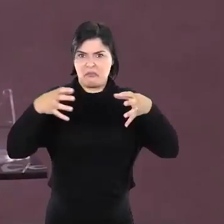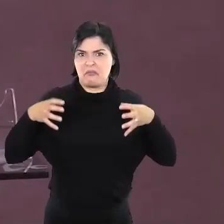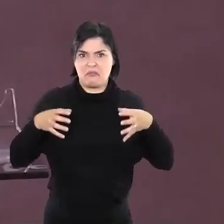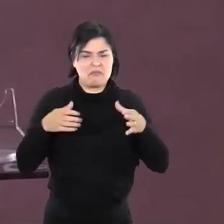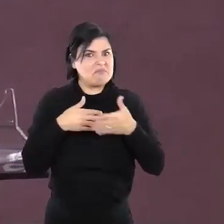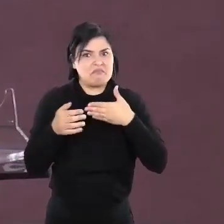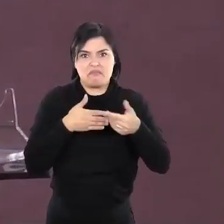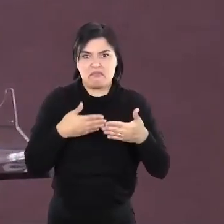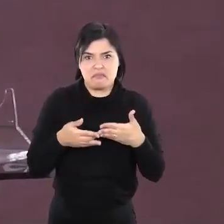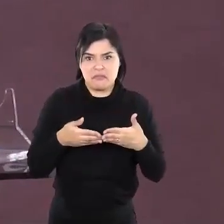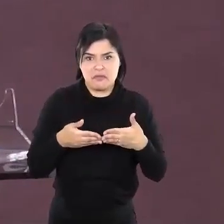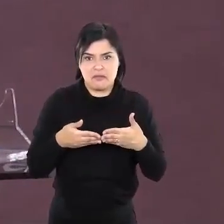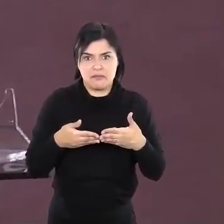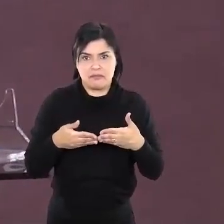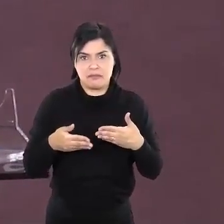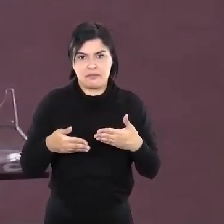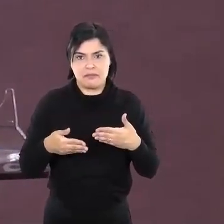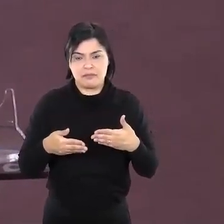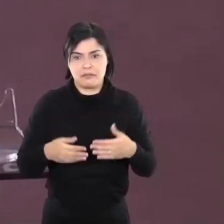Não é isso que eu estou falando.